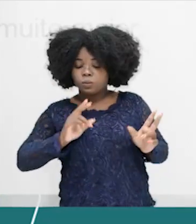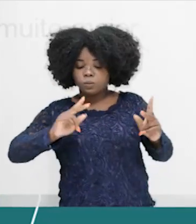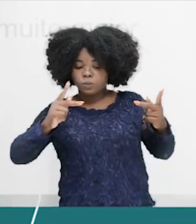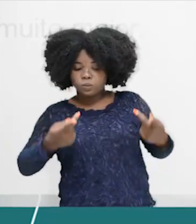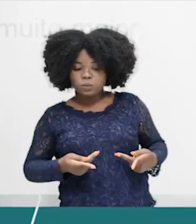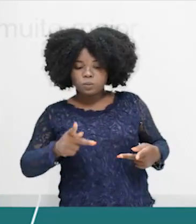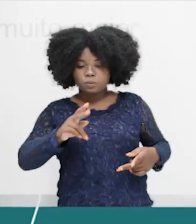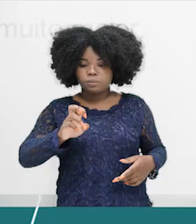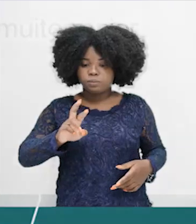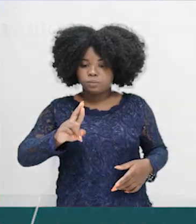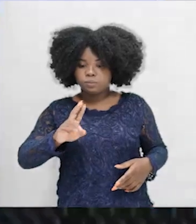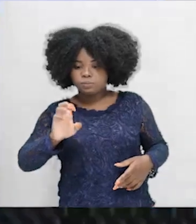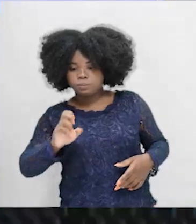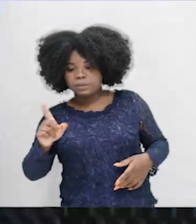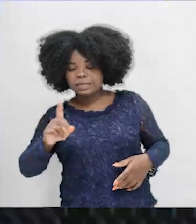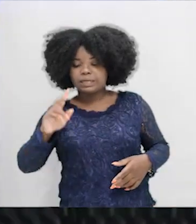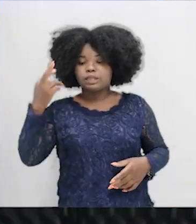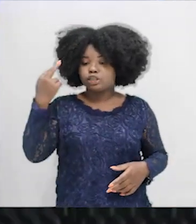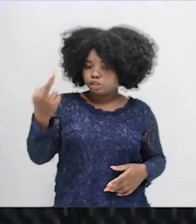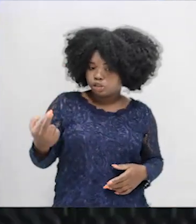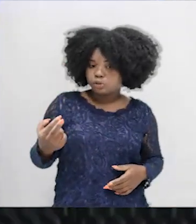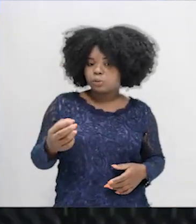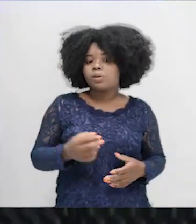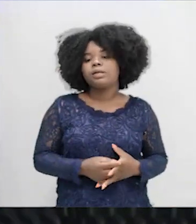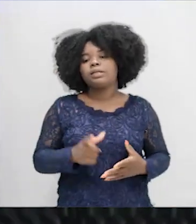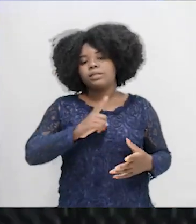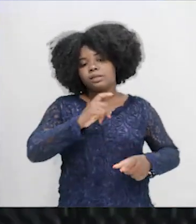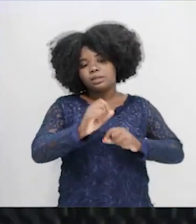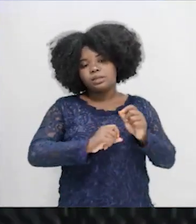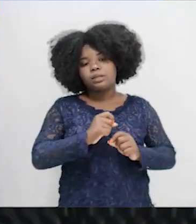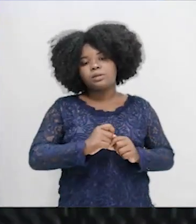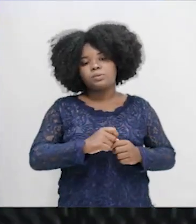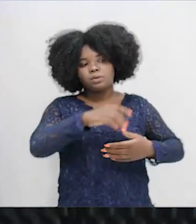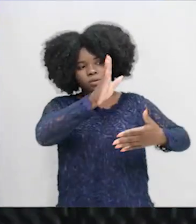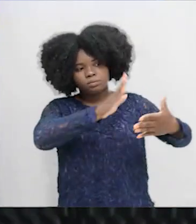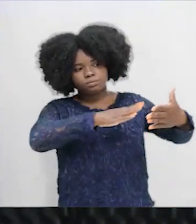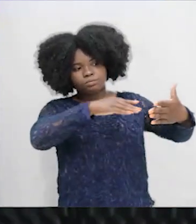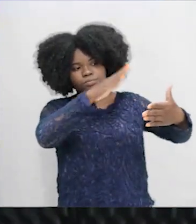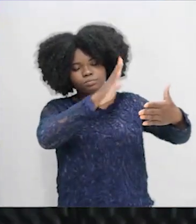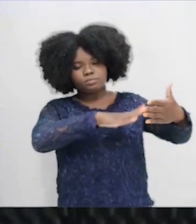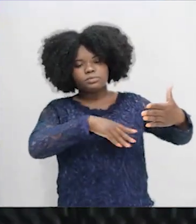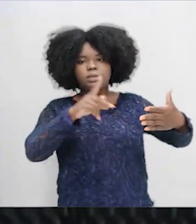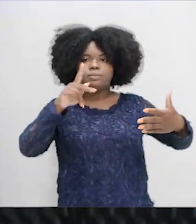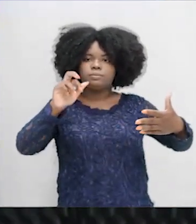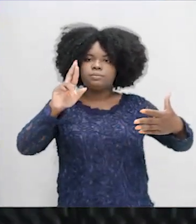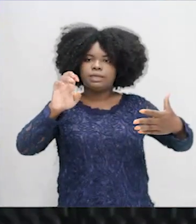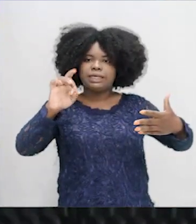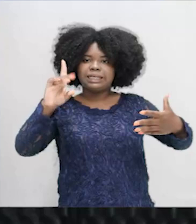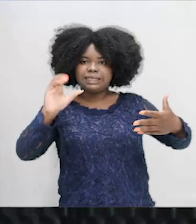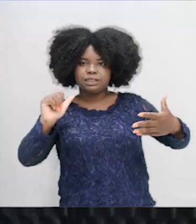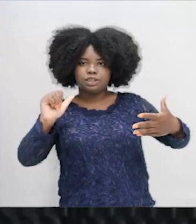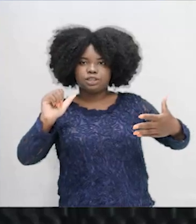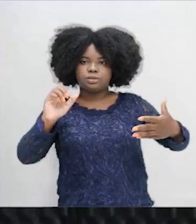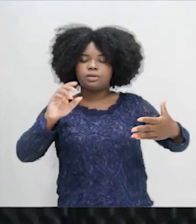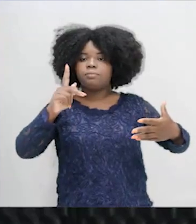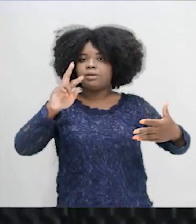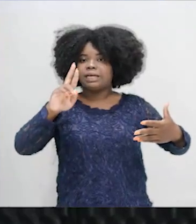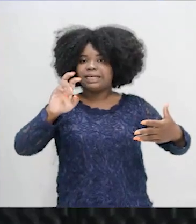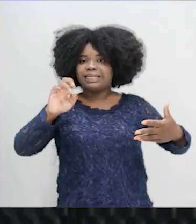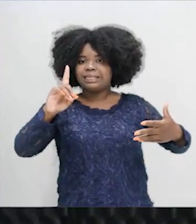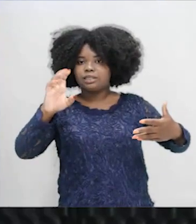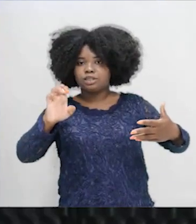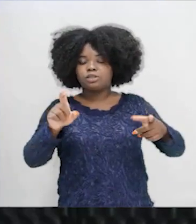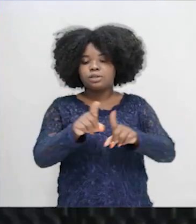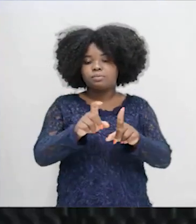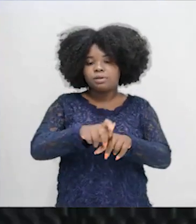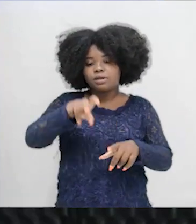história em pinturas rupestres que parece uma história em quadrinhos, porque ele vai tendo pedaços e fases. Né? As narrativas, por exemplo, do Egito Antigo,